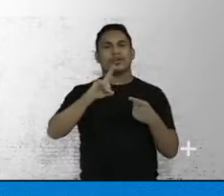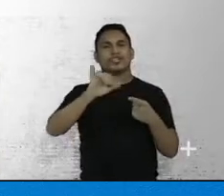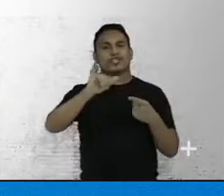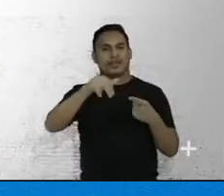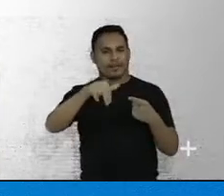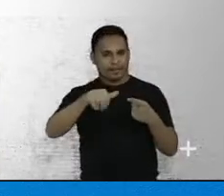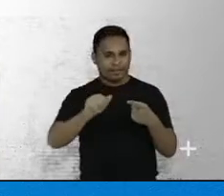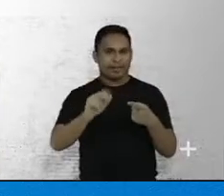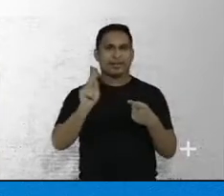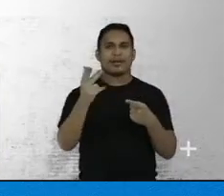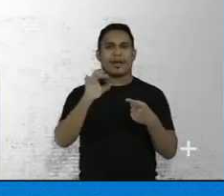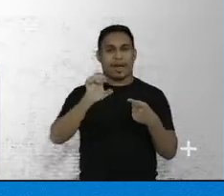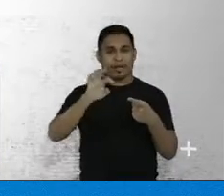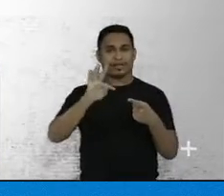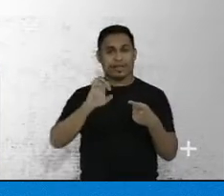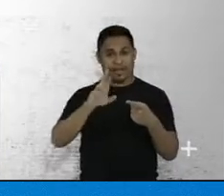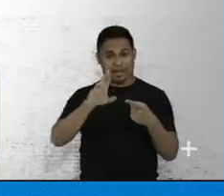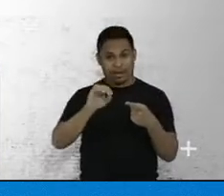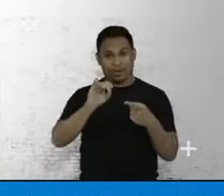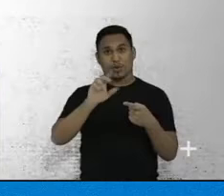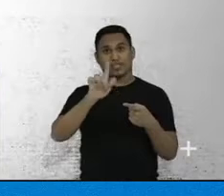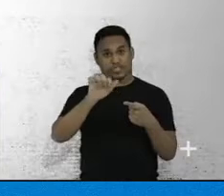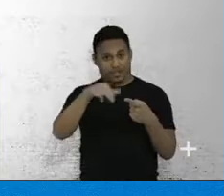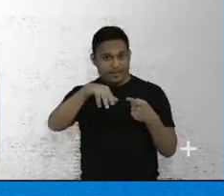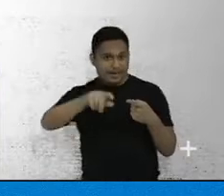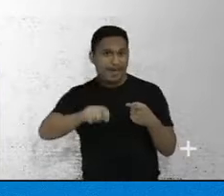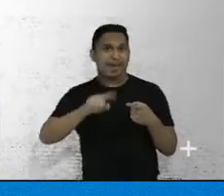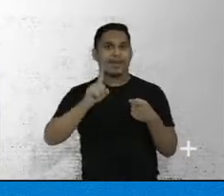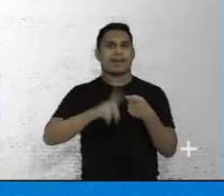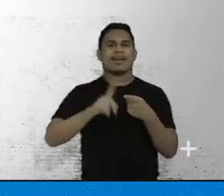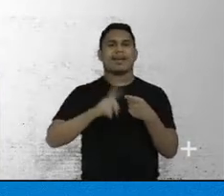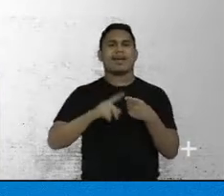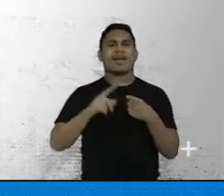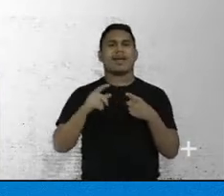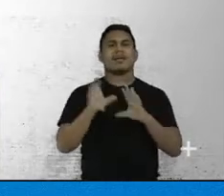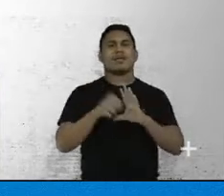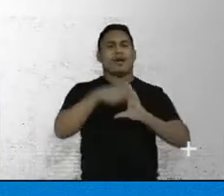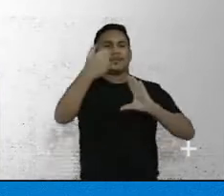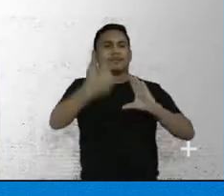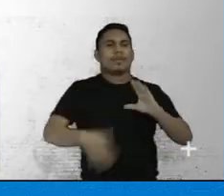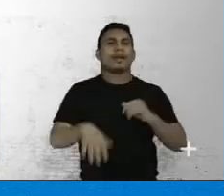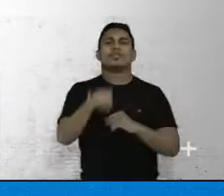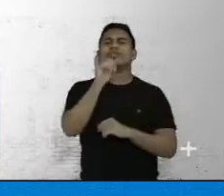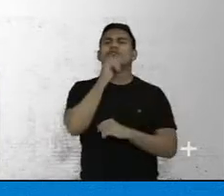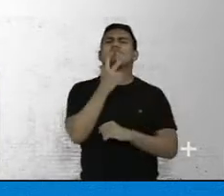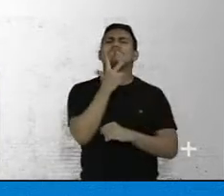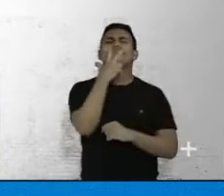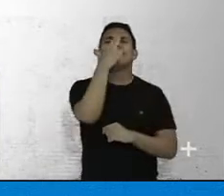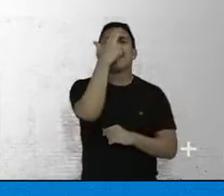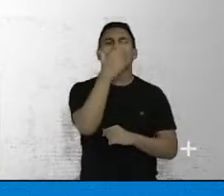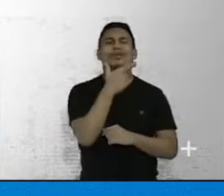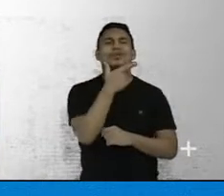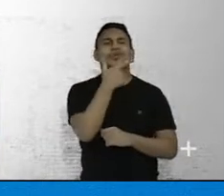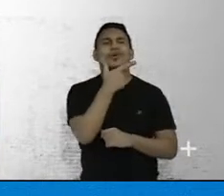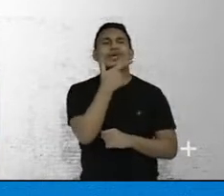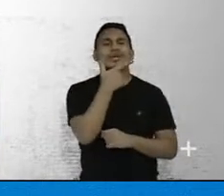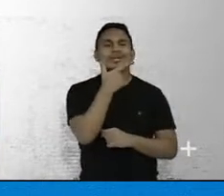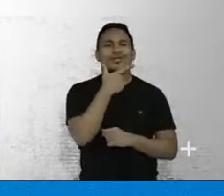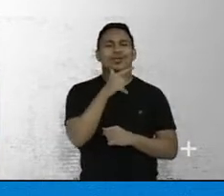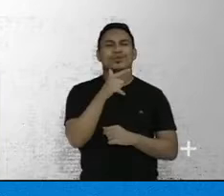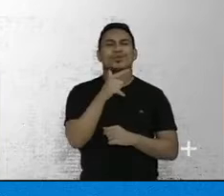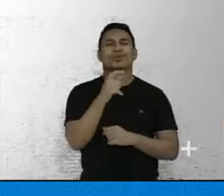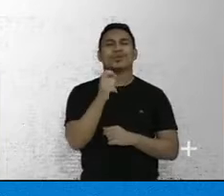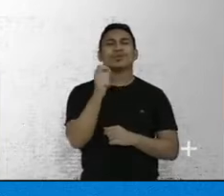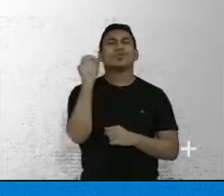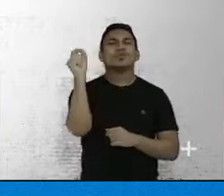ou menos isso. É um aspecto que eu digo de queijo, daquele queijo suíço, sabe? Aquele queijo cheio de buraquinho. Então,